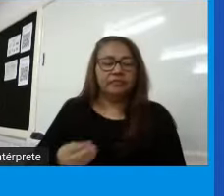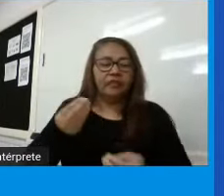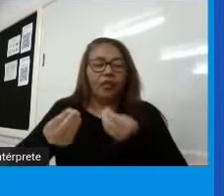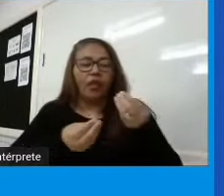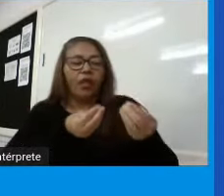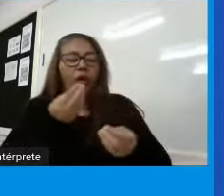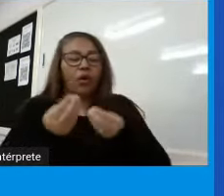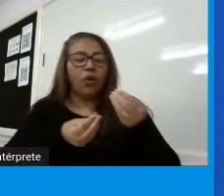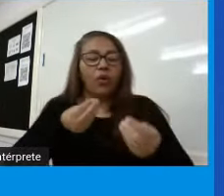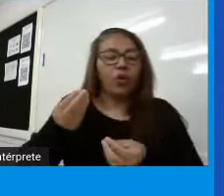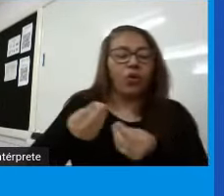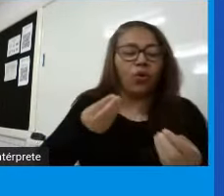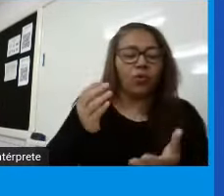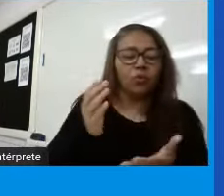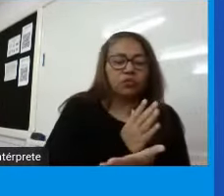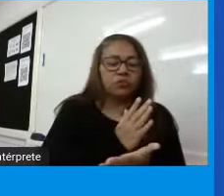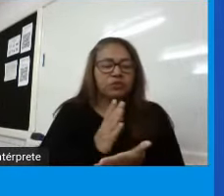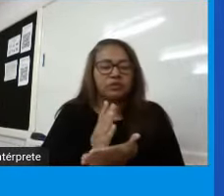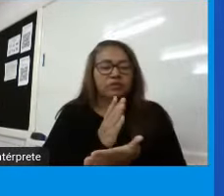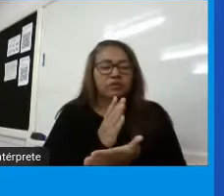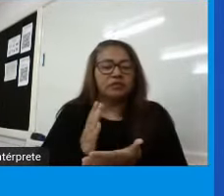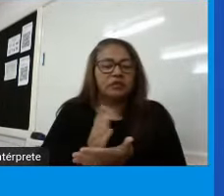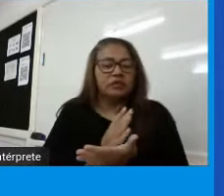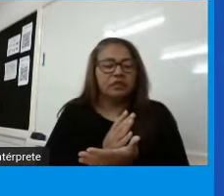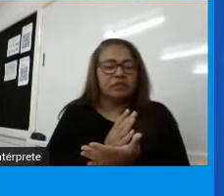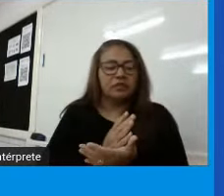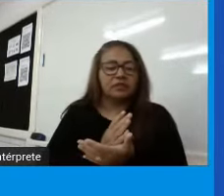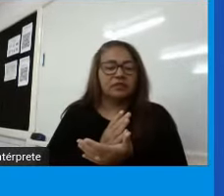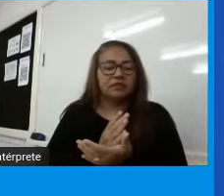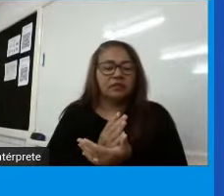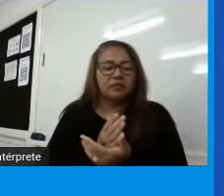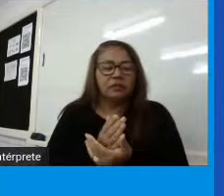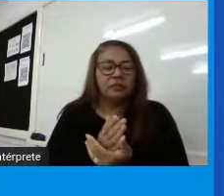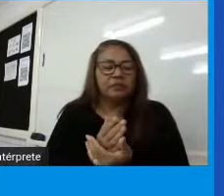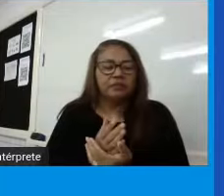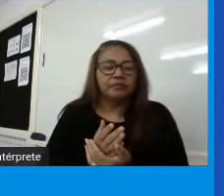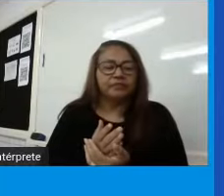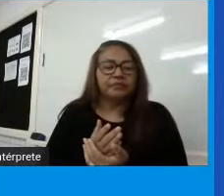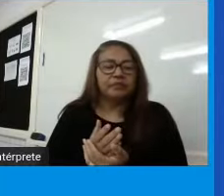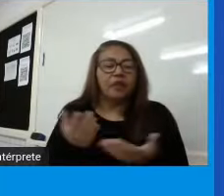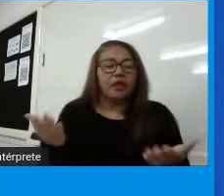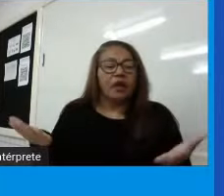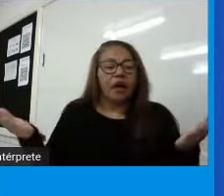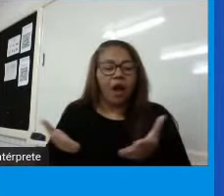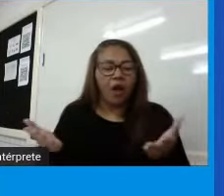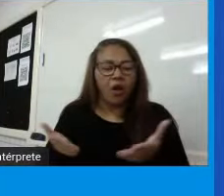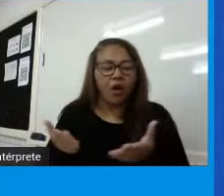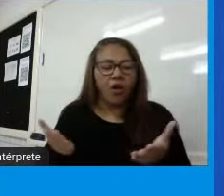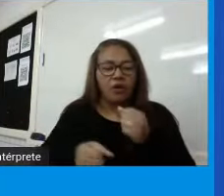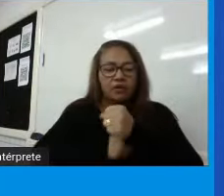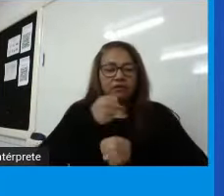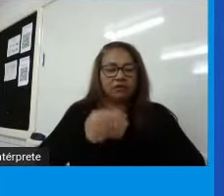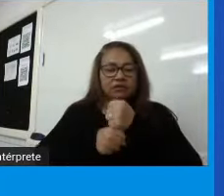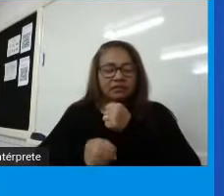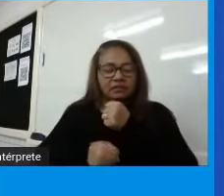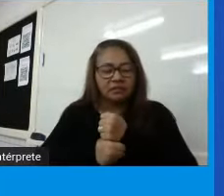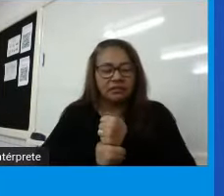meu conteúdo agora nesse digamos assim, ano letivo virtual? Né? Isso é importante